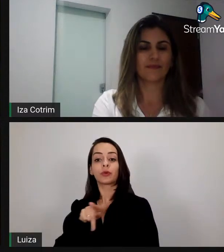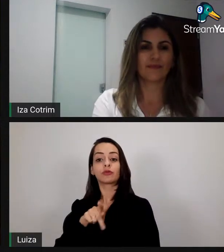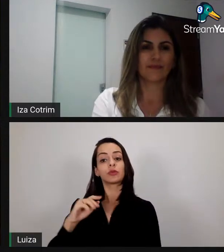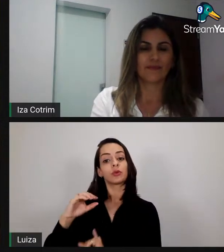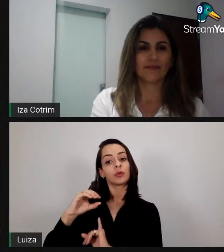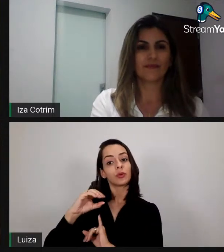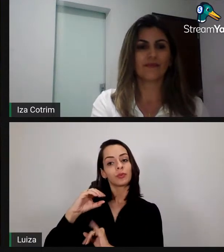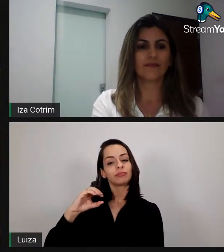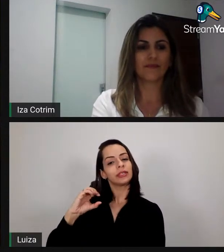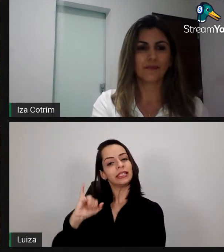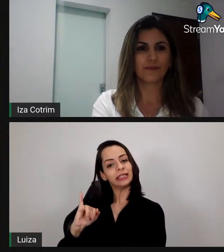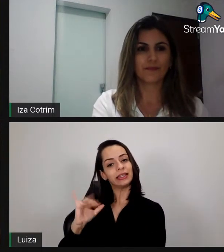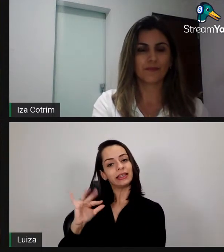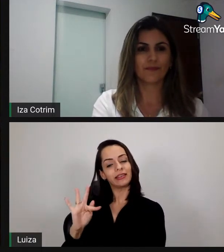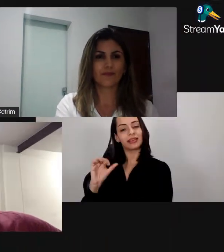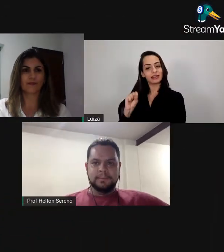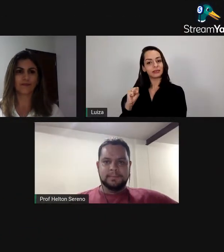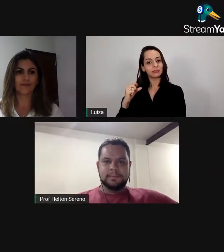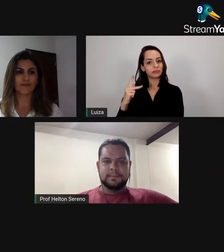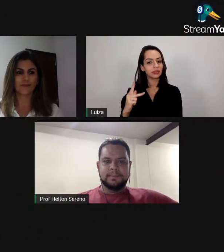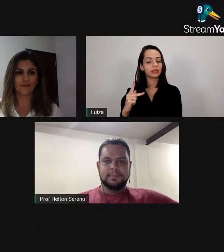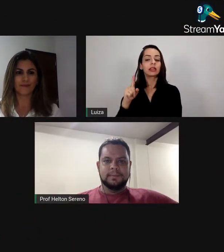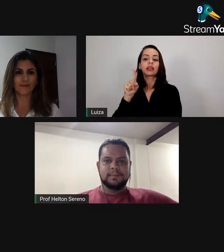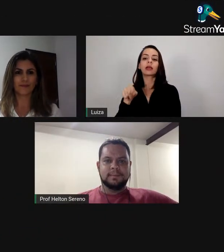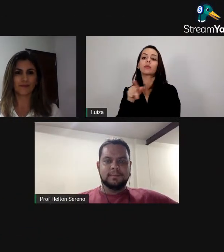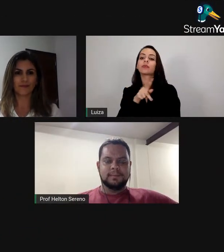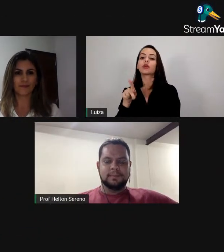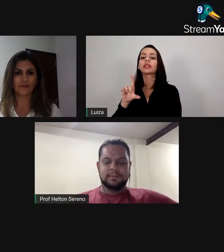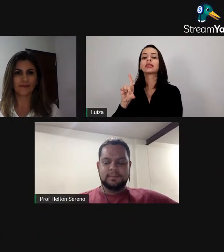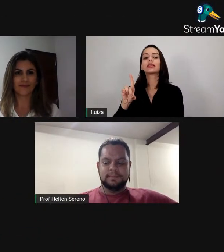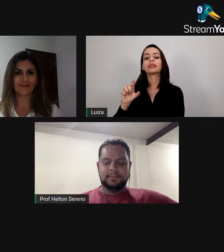IFSP, professor Damione Damido.